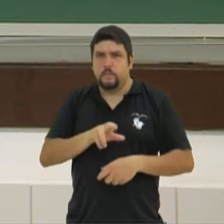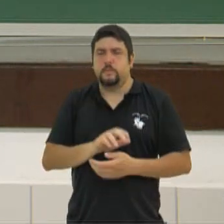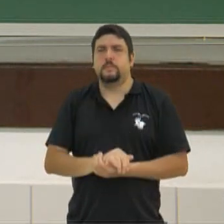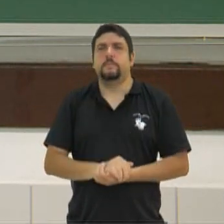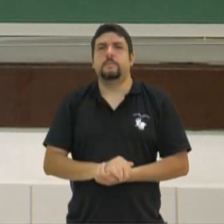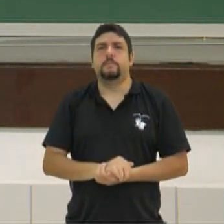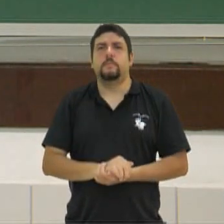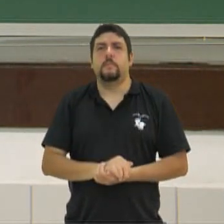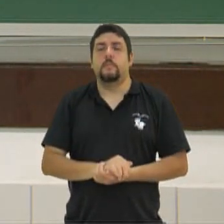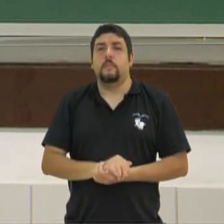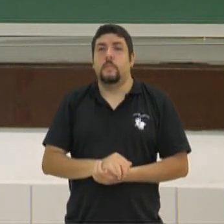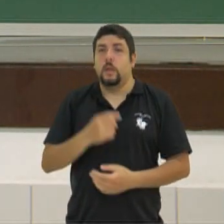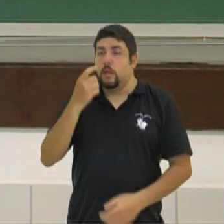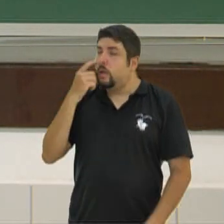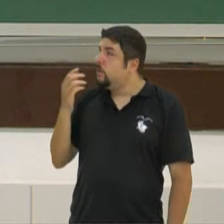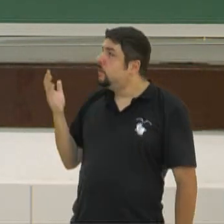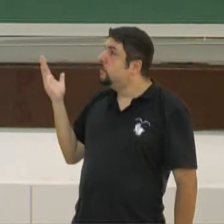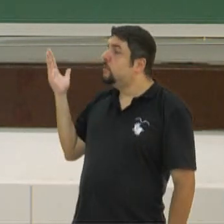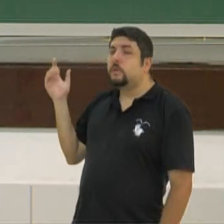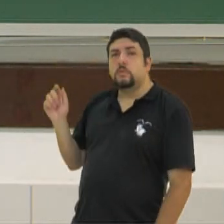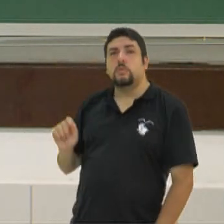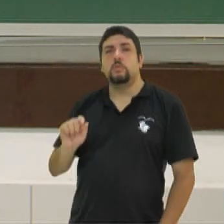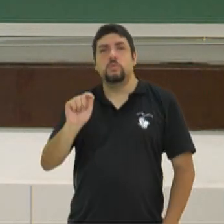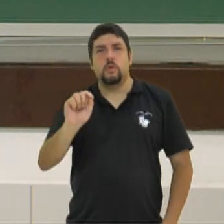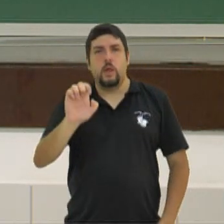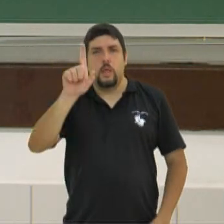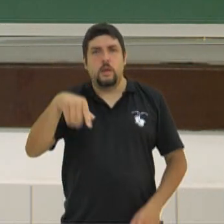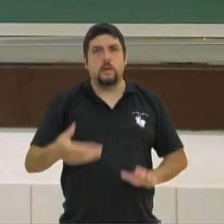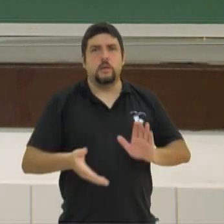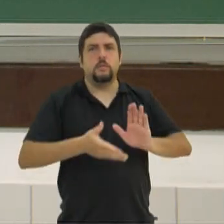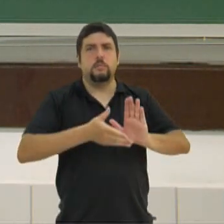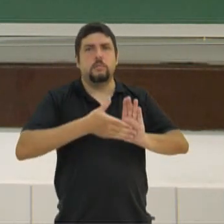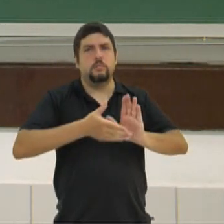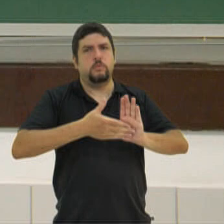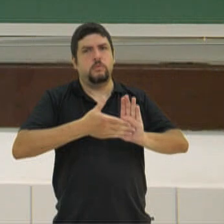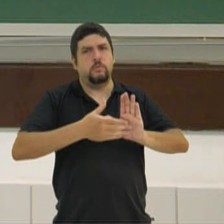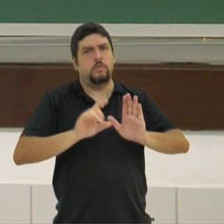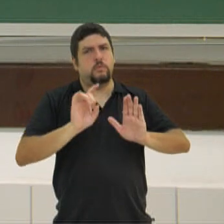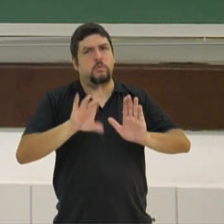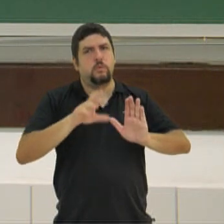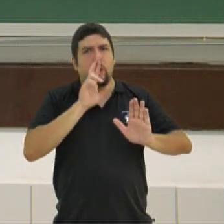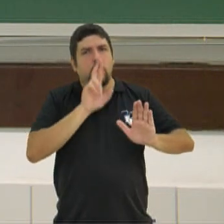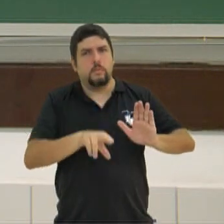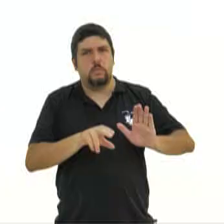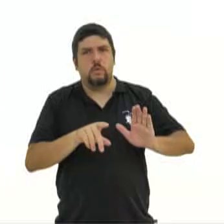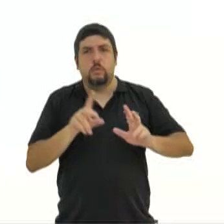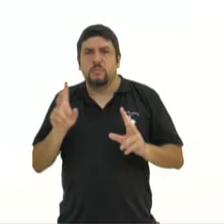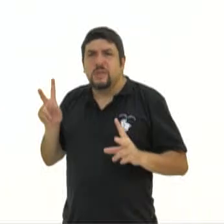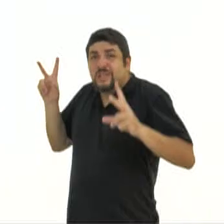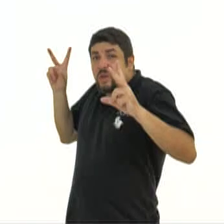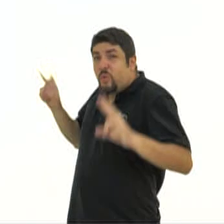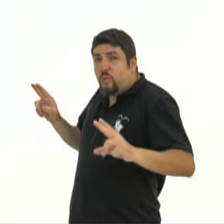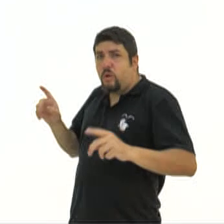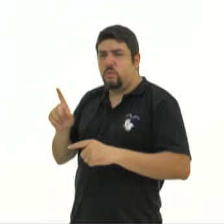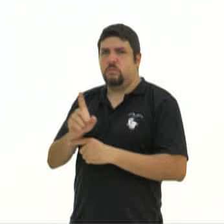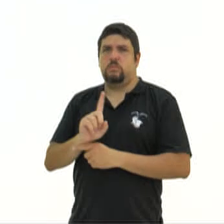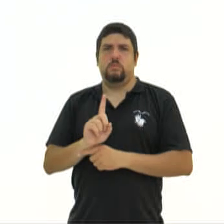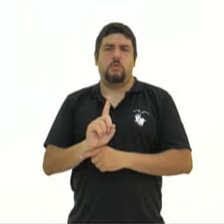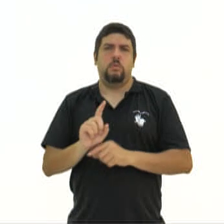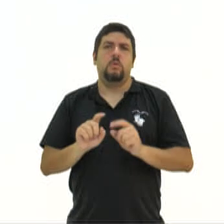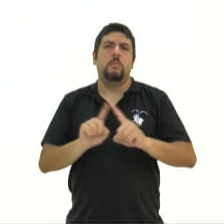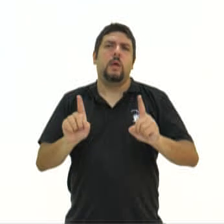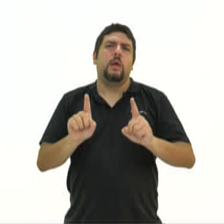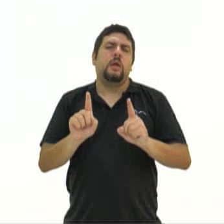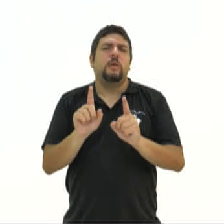eu tenho uma sugestão de resposta. Claro, a sua resposta não tem que estar exatamente com essas palavras, tá? Mas é uma